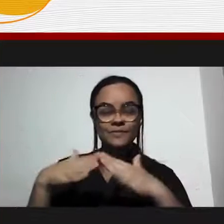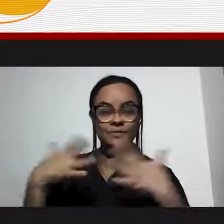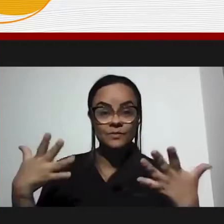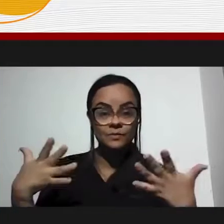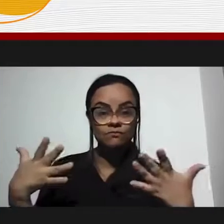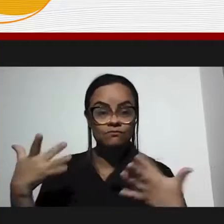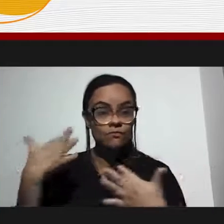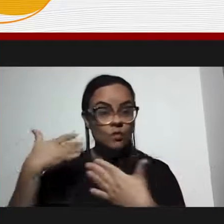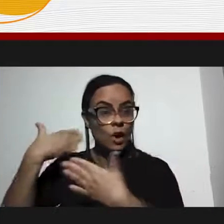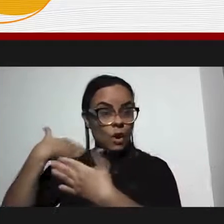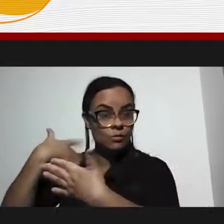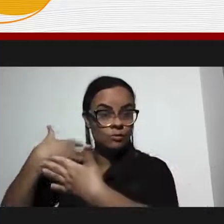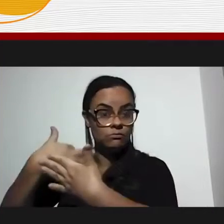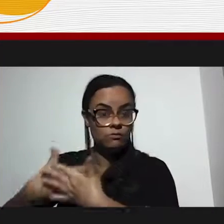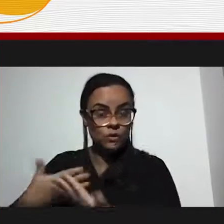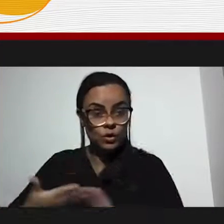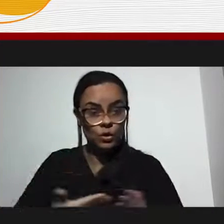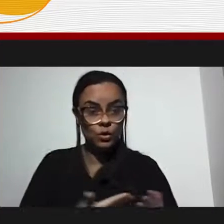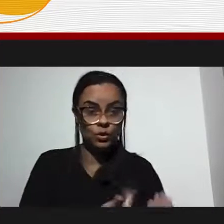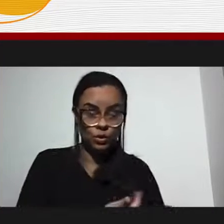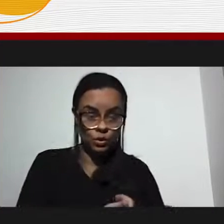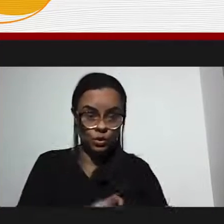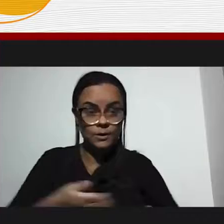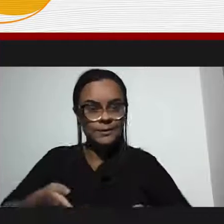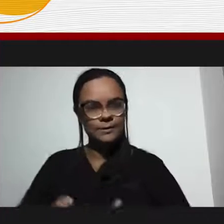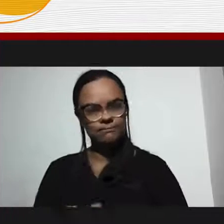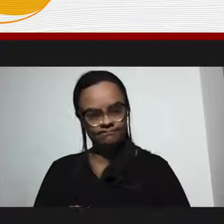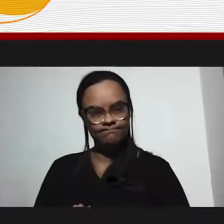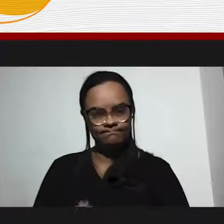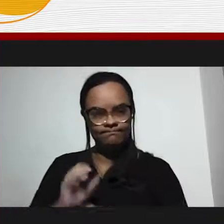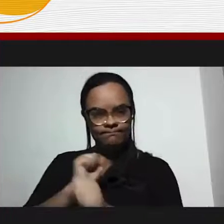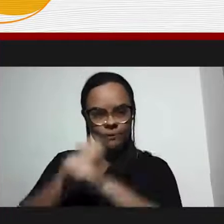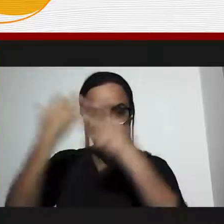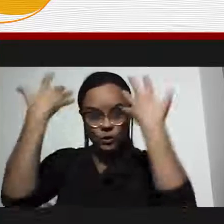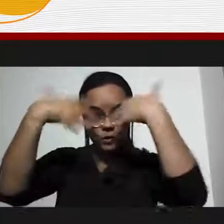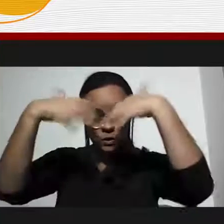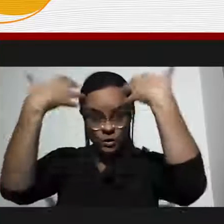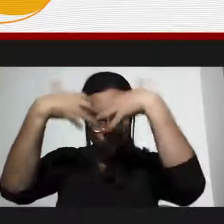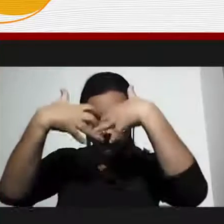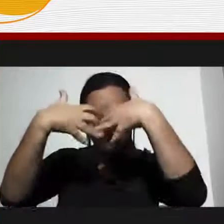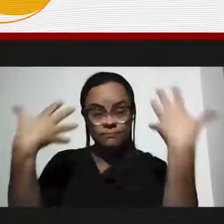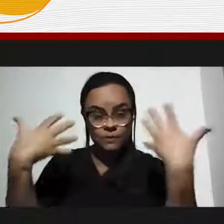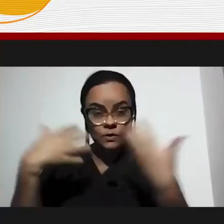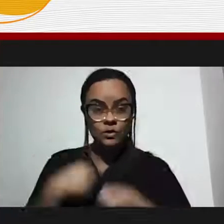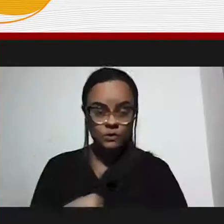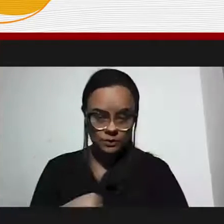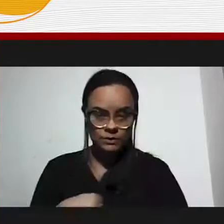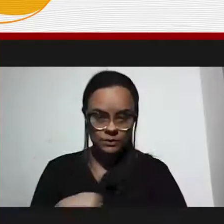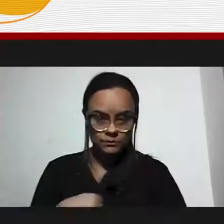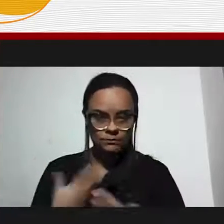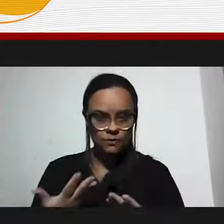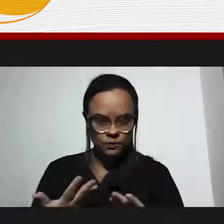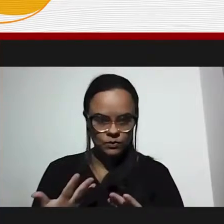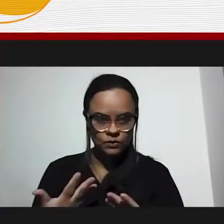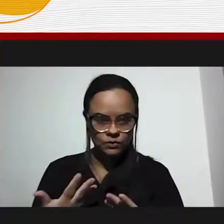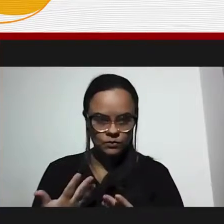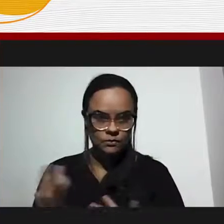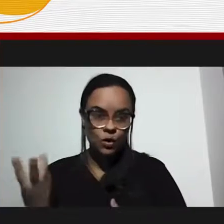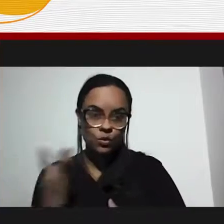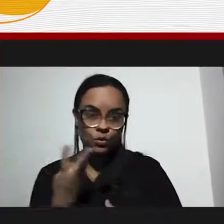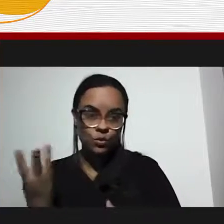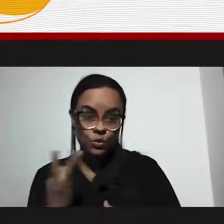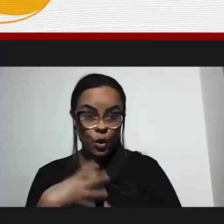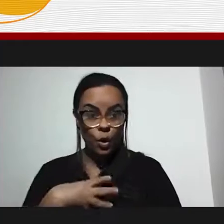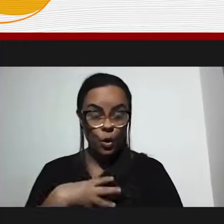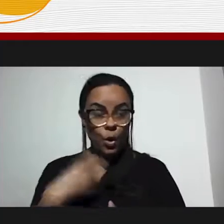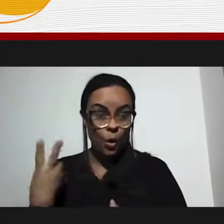infância e adolescência, eu nasci com essa paralisia cerebral, eu nasci com essa limitação. Além de mim, eu tenho 3 irmãs